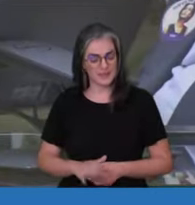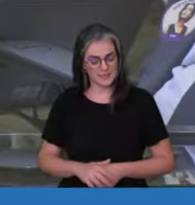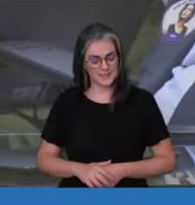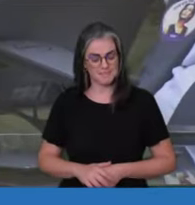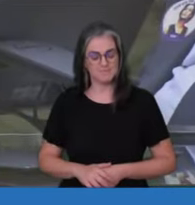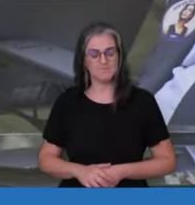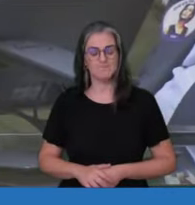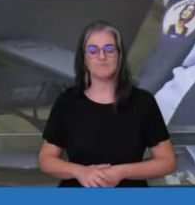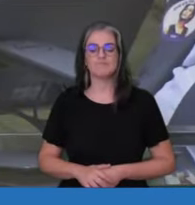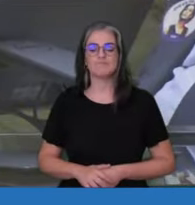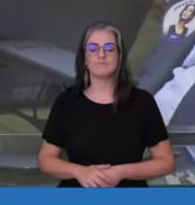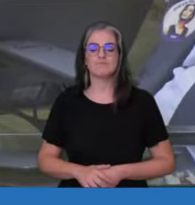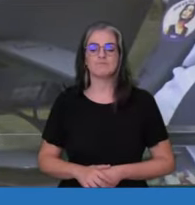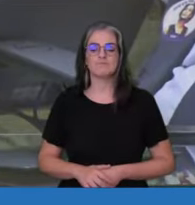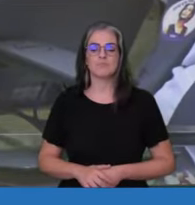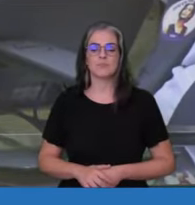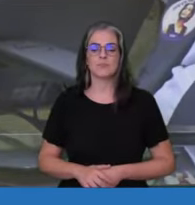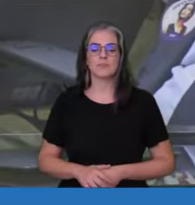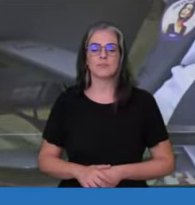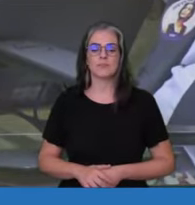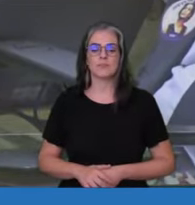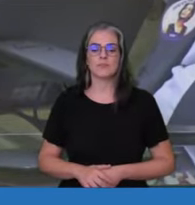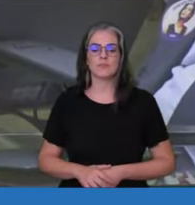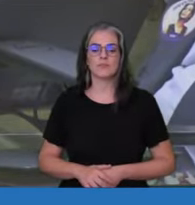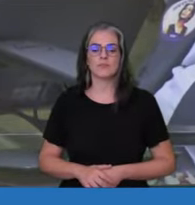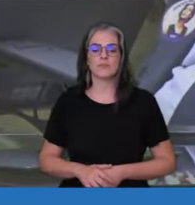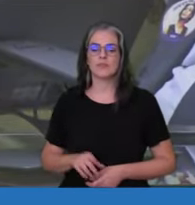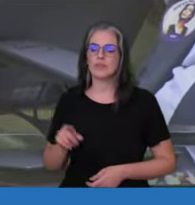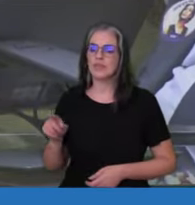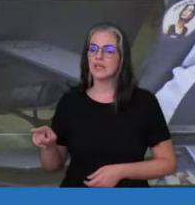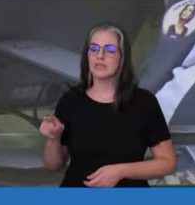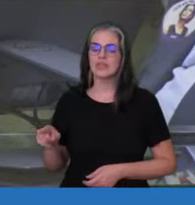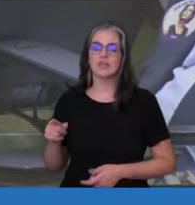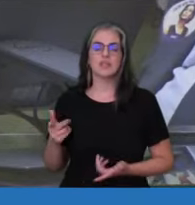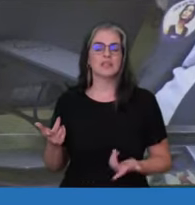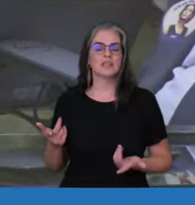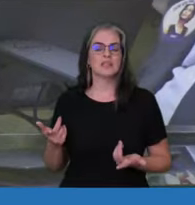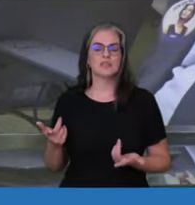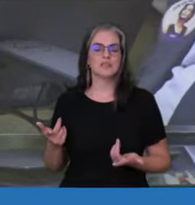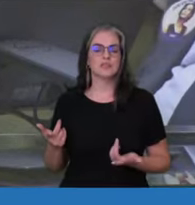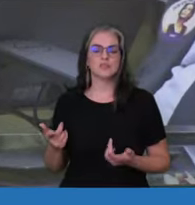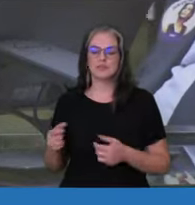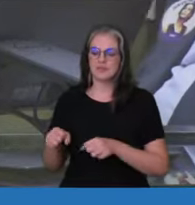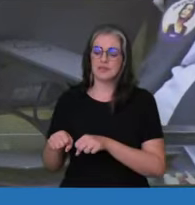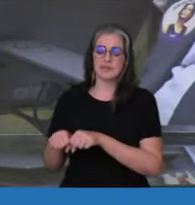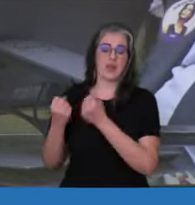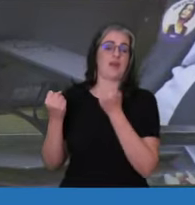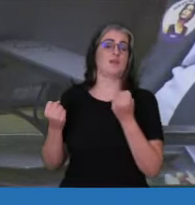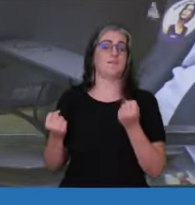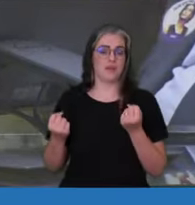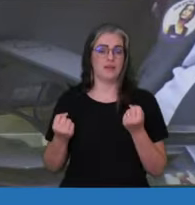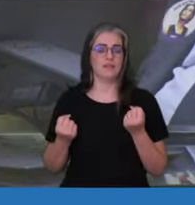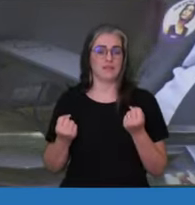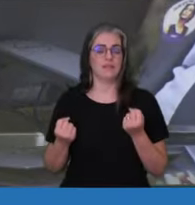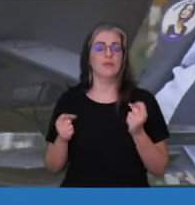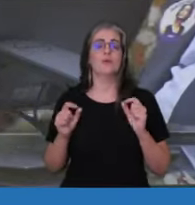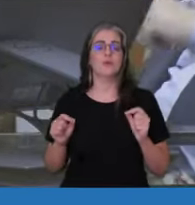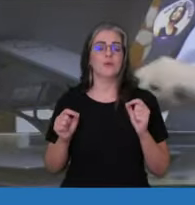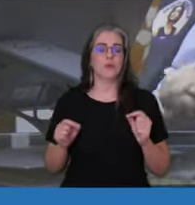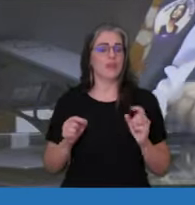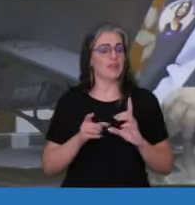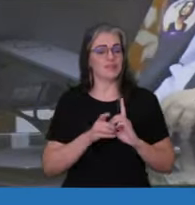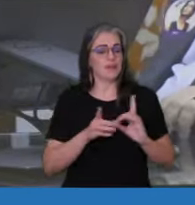esse caso, que é uma fratura na frágil democracia brasileira, ele